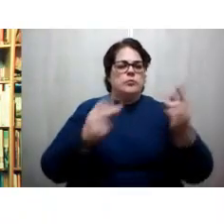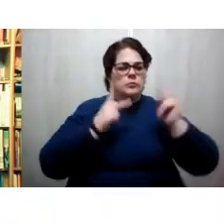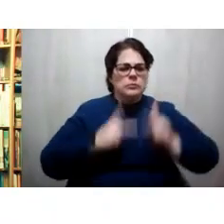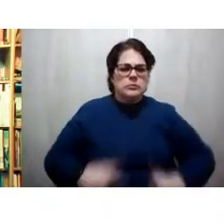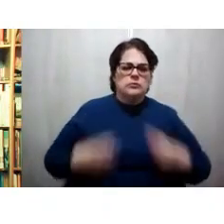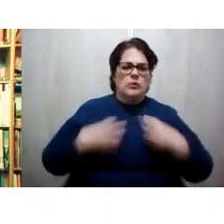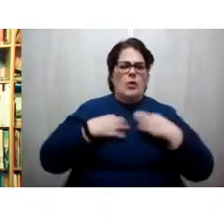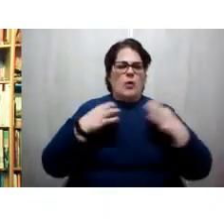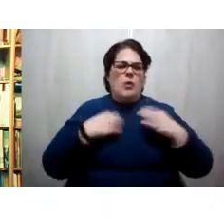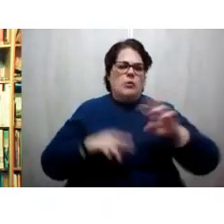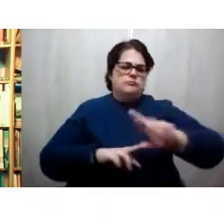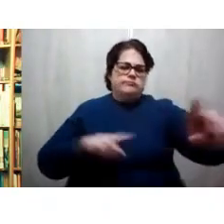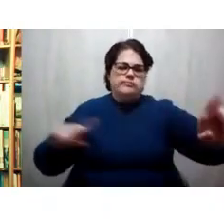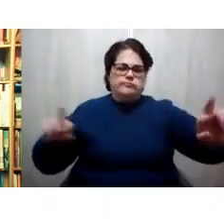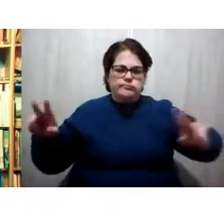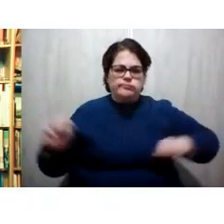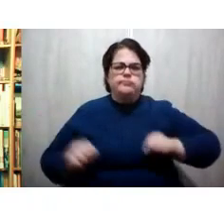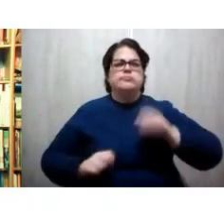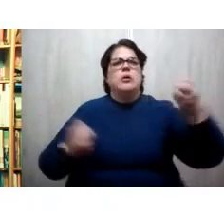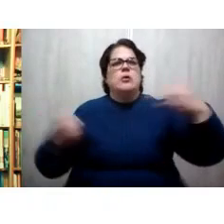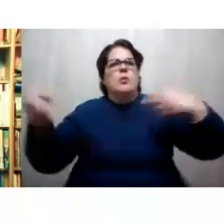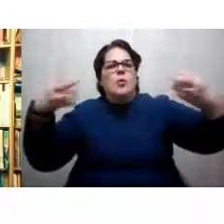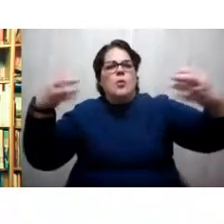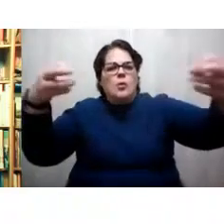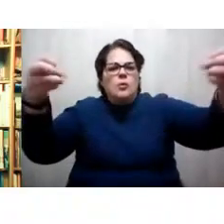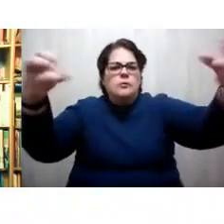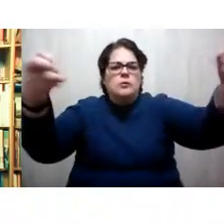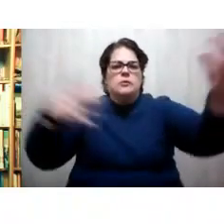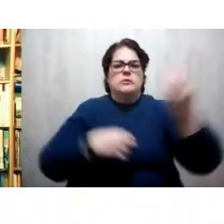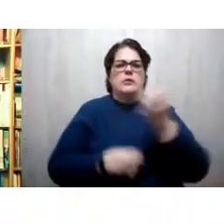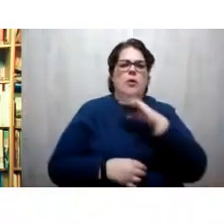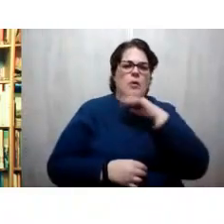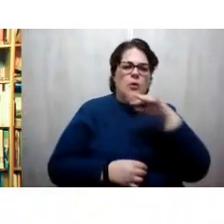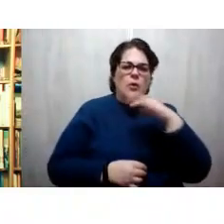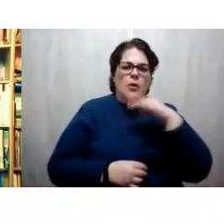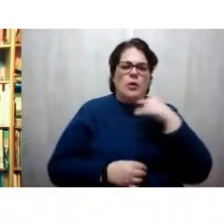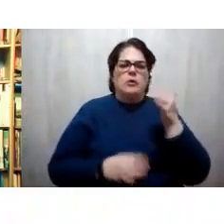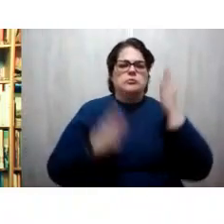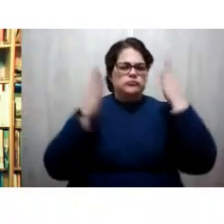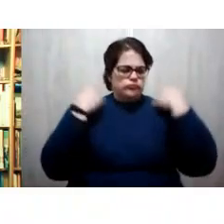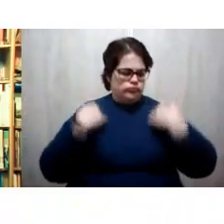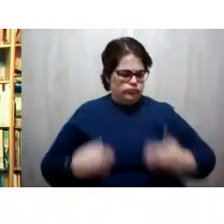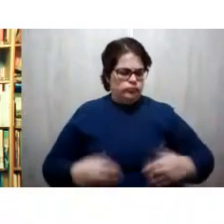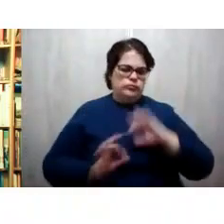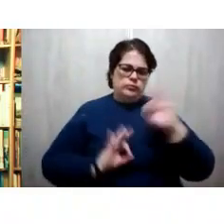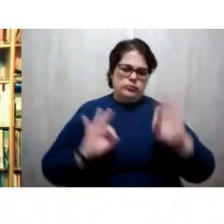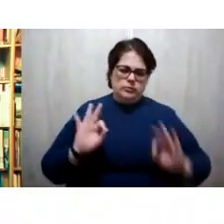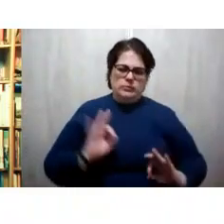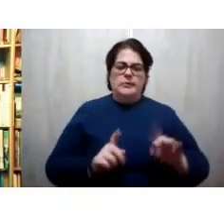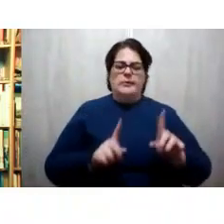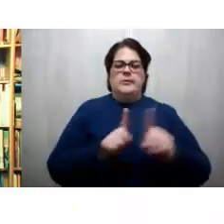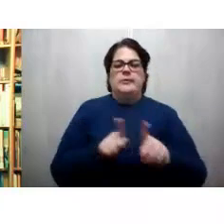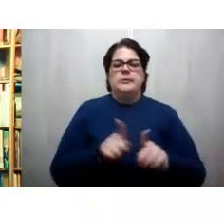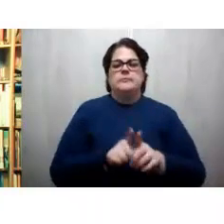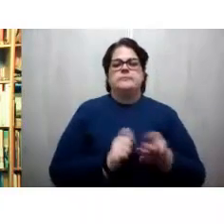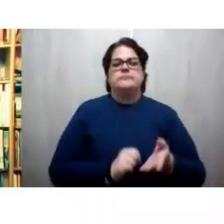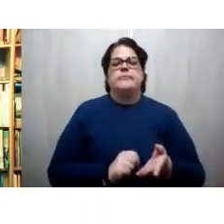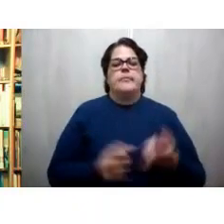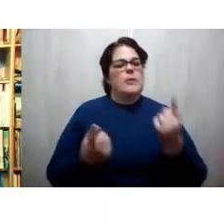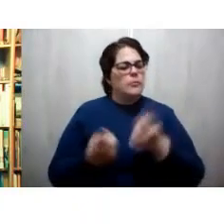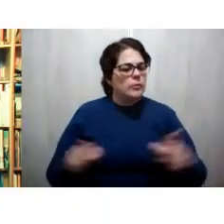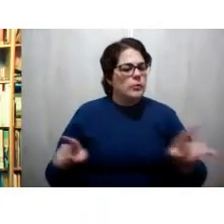fantasias, alegorias, luzes, cores, adereços, e tal qual um espetáculo, um